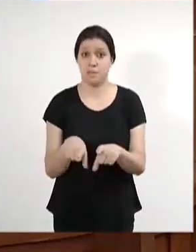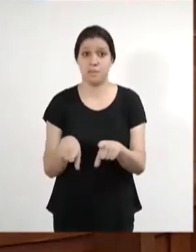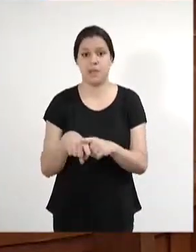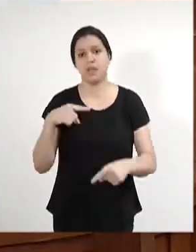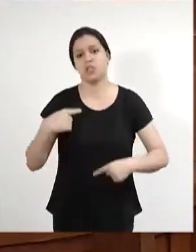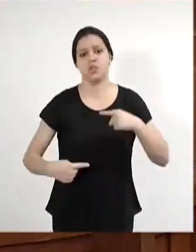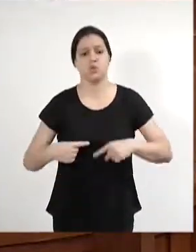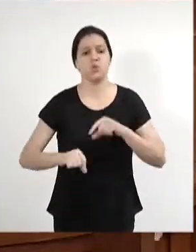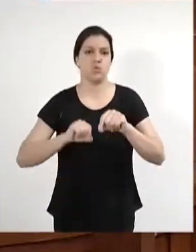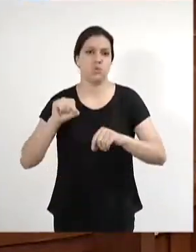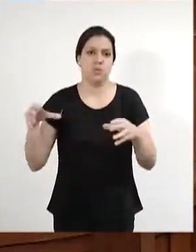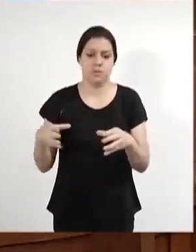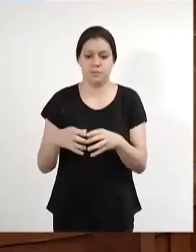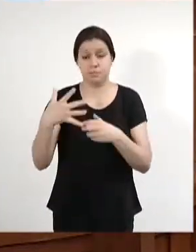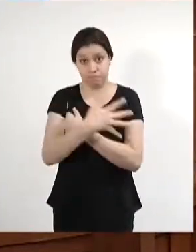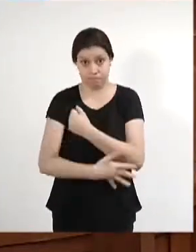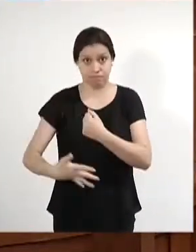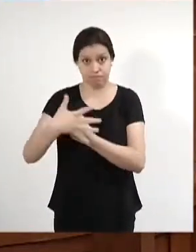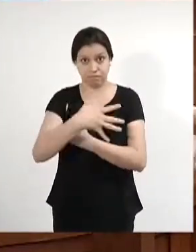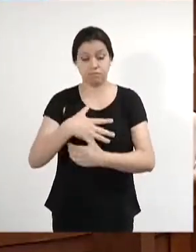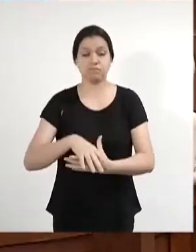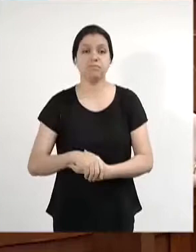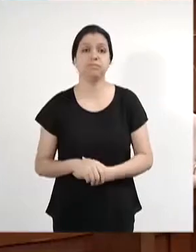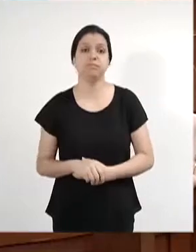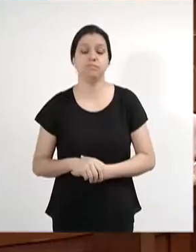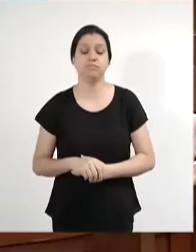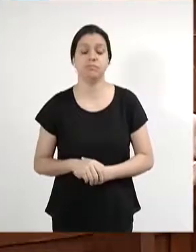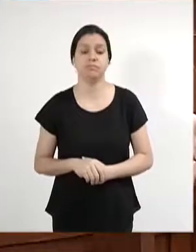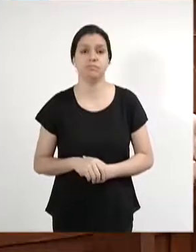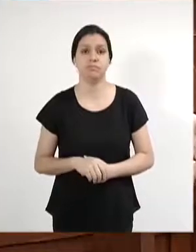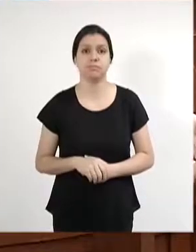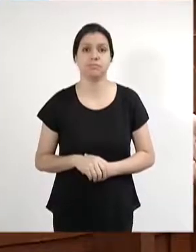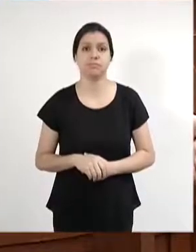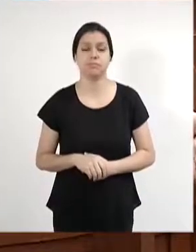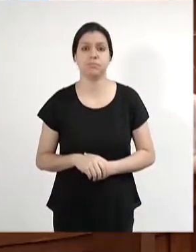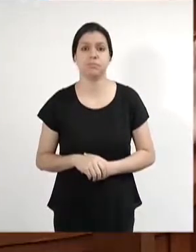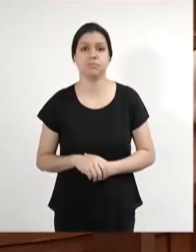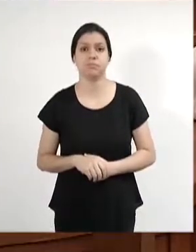Discutimos na frente parlamentar questões